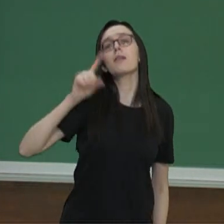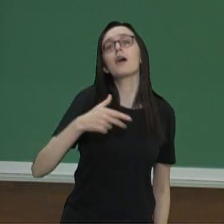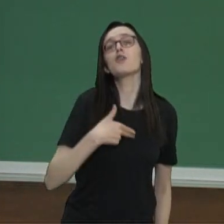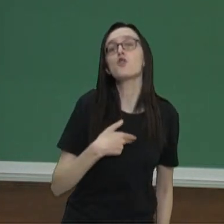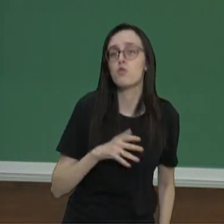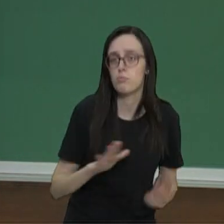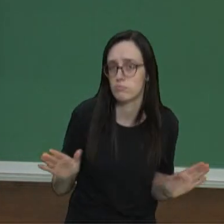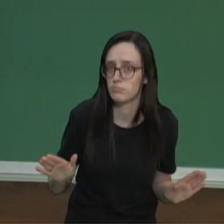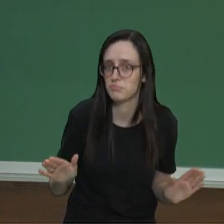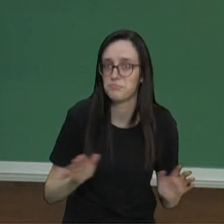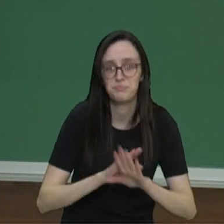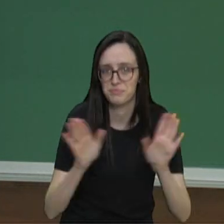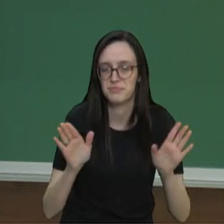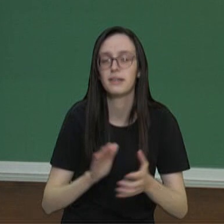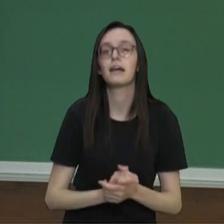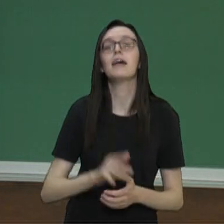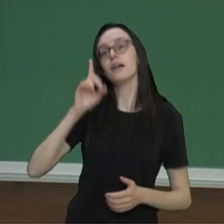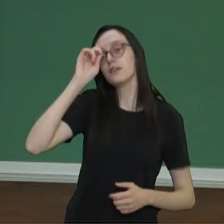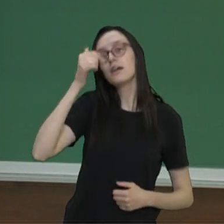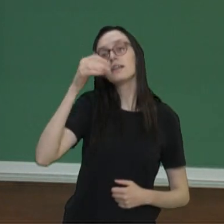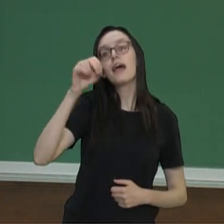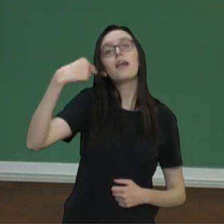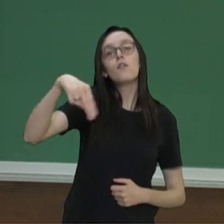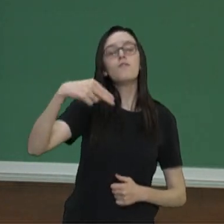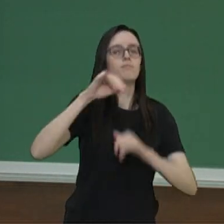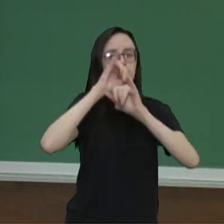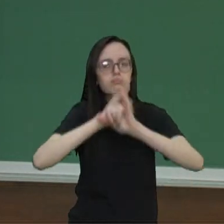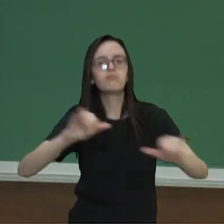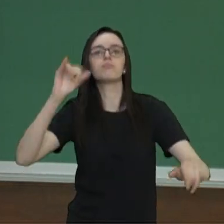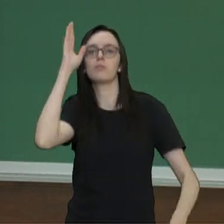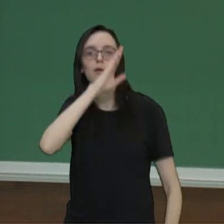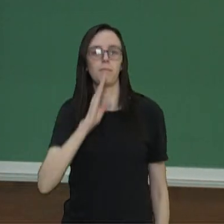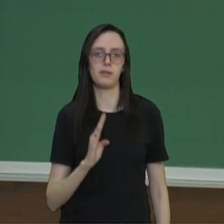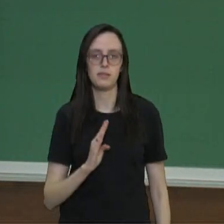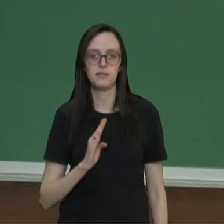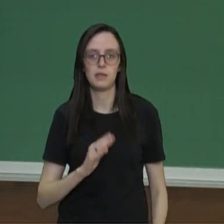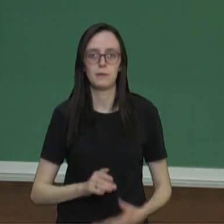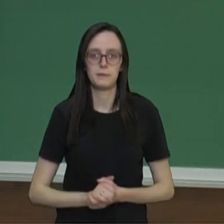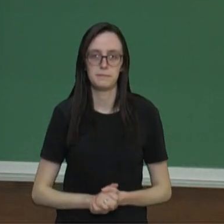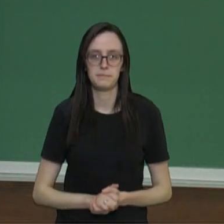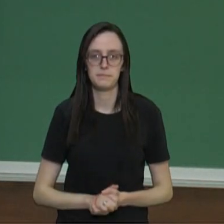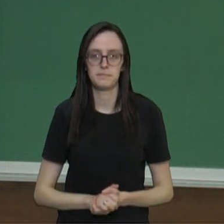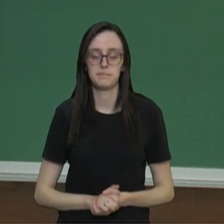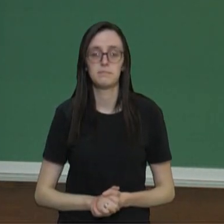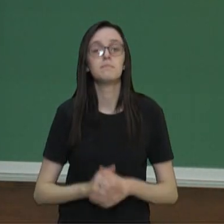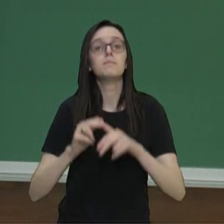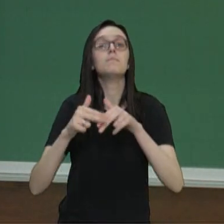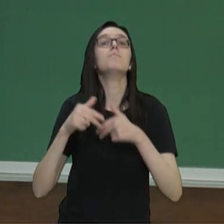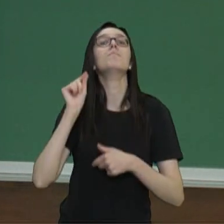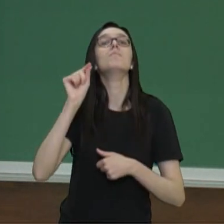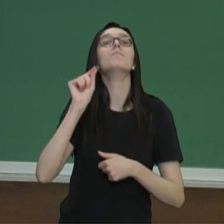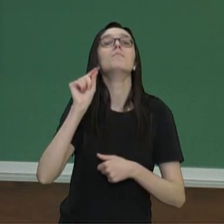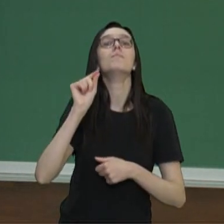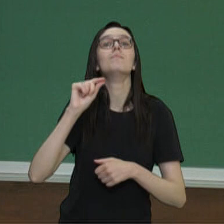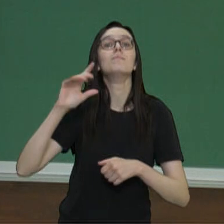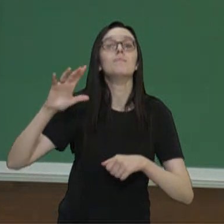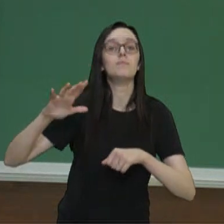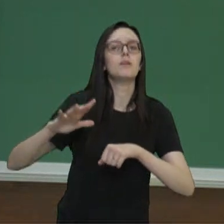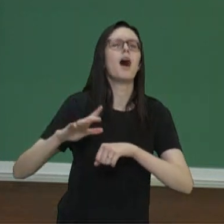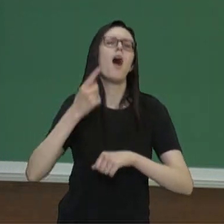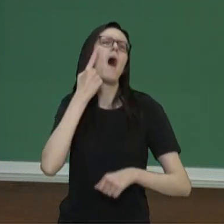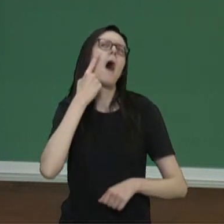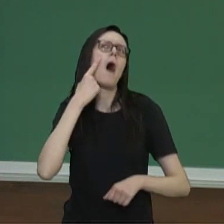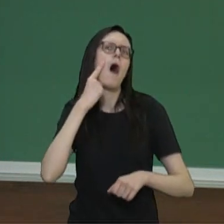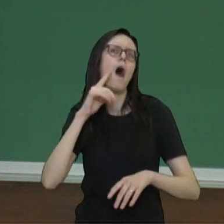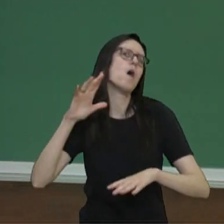Vargas. Então, em 10 de novembro ele anunciou isso para o Brasil. Por causa do golpe, ou por causa